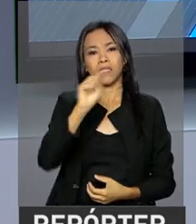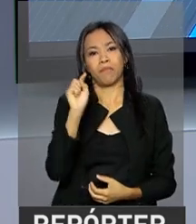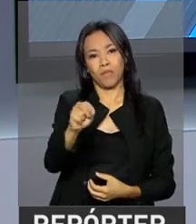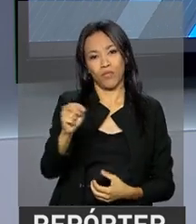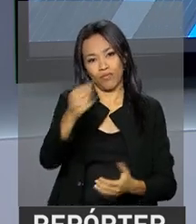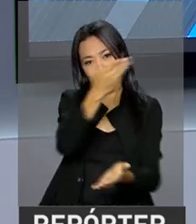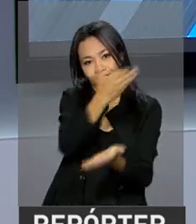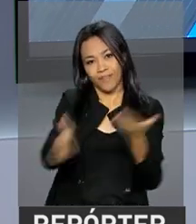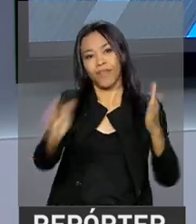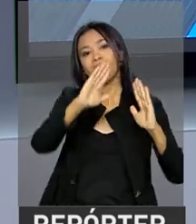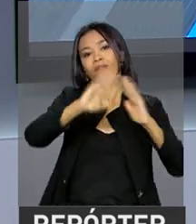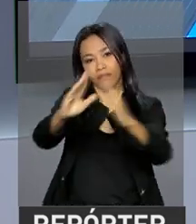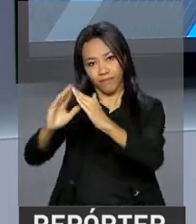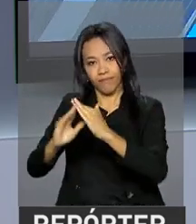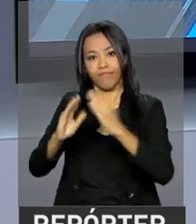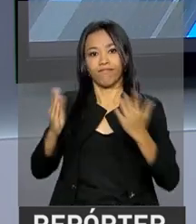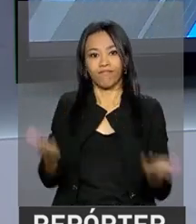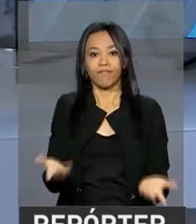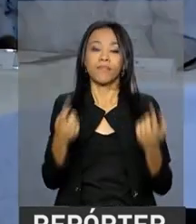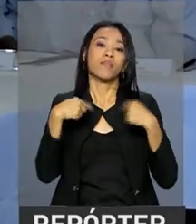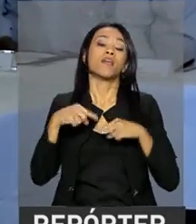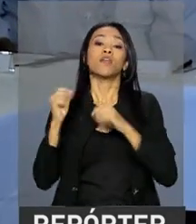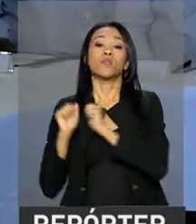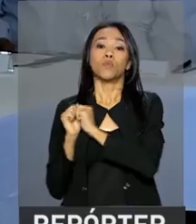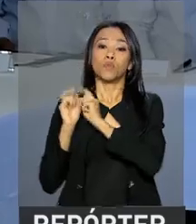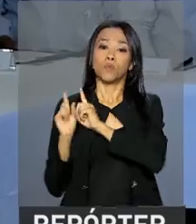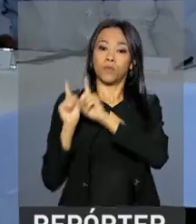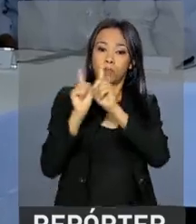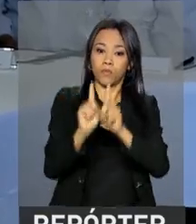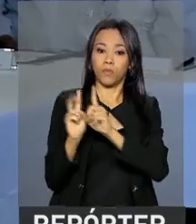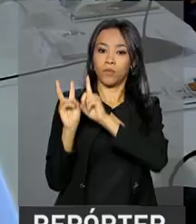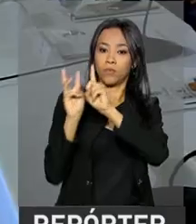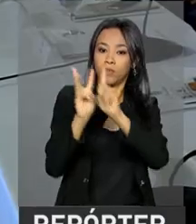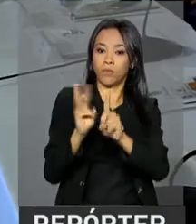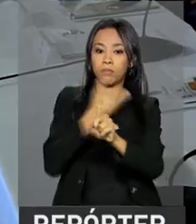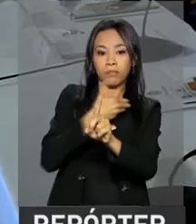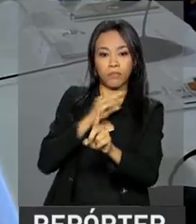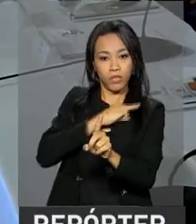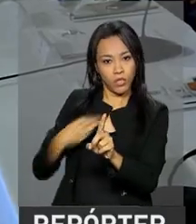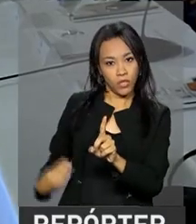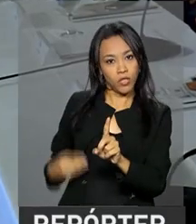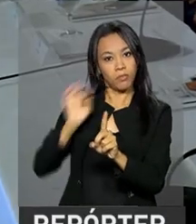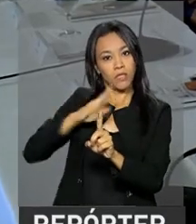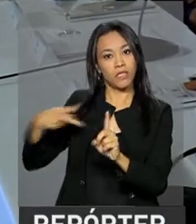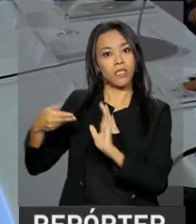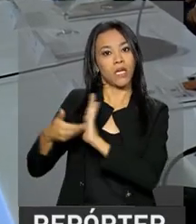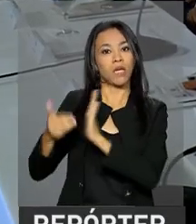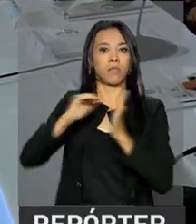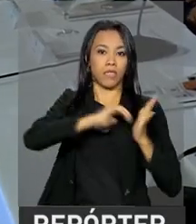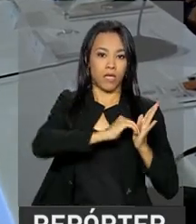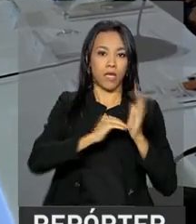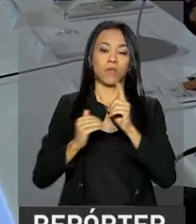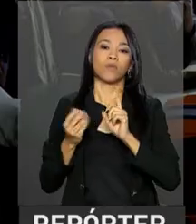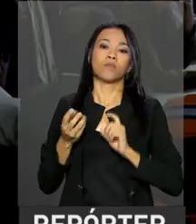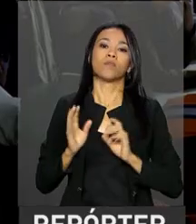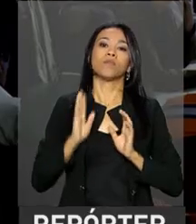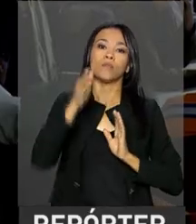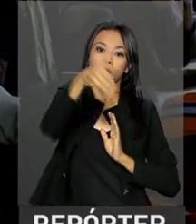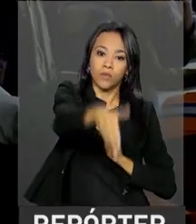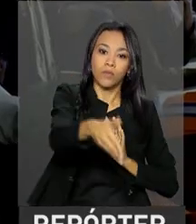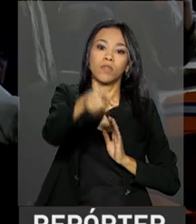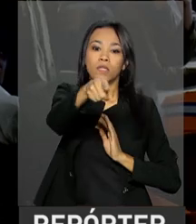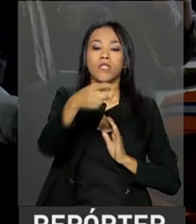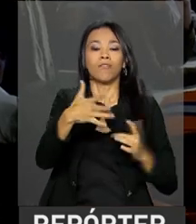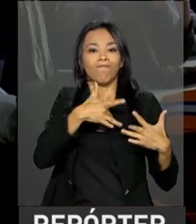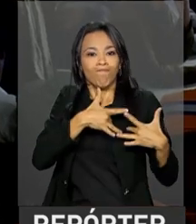e desabrigados acompanhado por ministros e pelos presidentes da câmara e do Senado o presidente Michel Temer